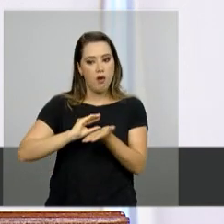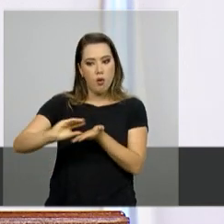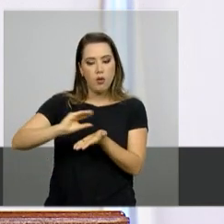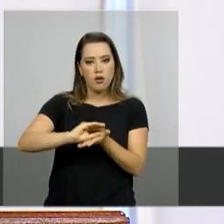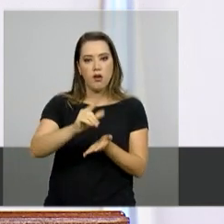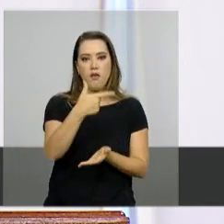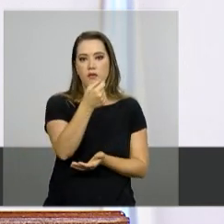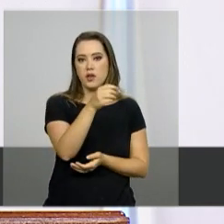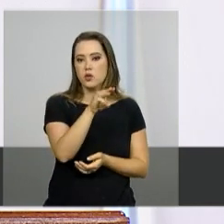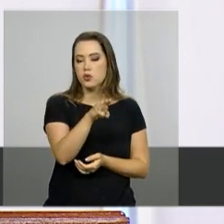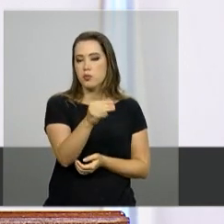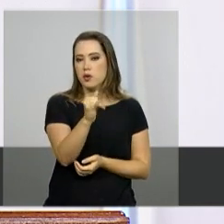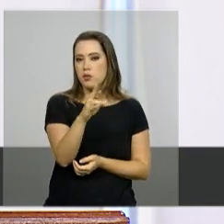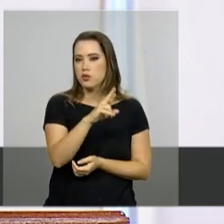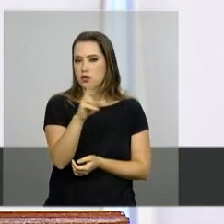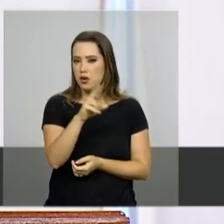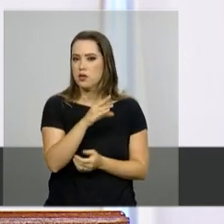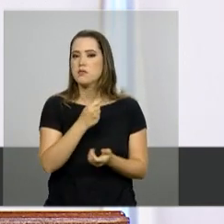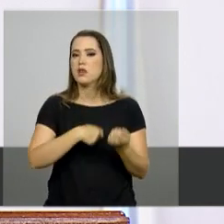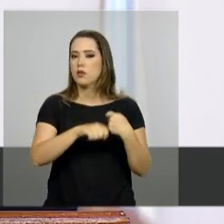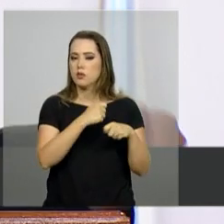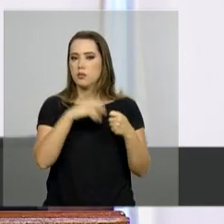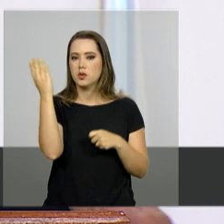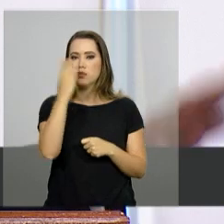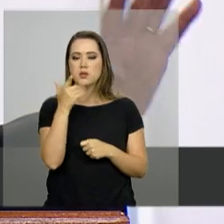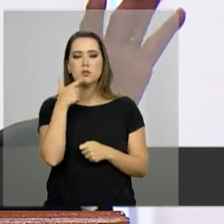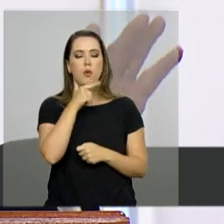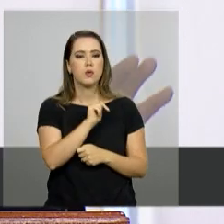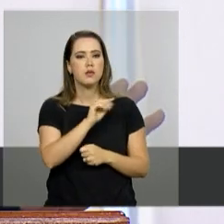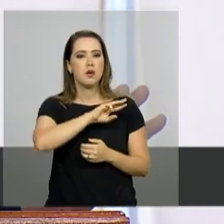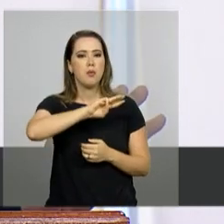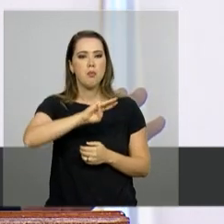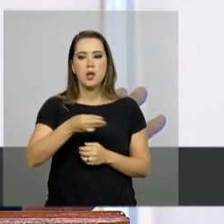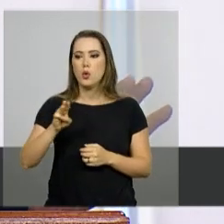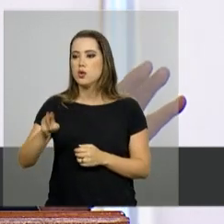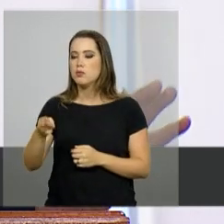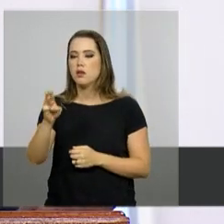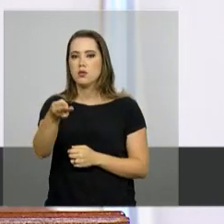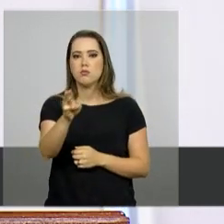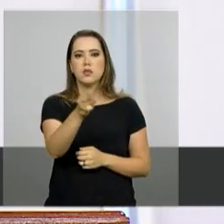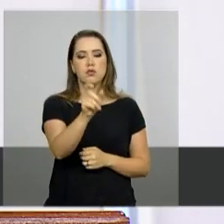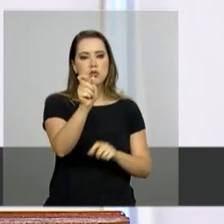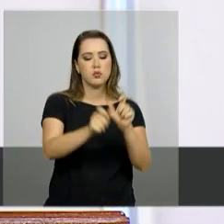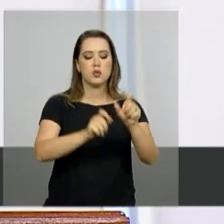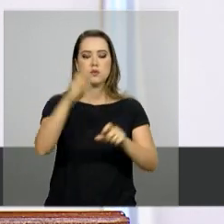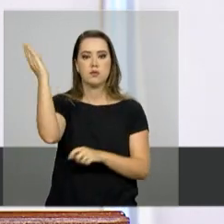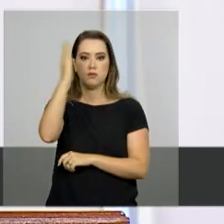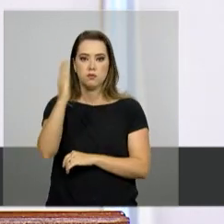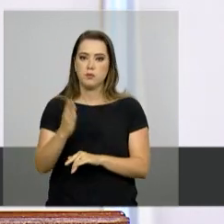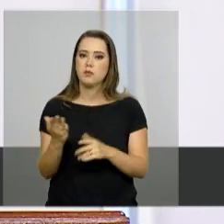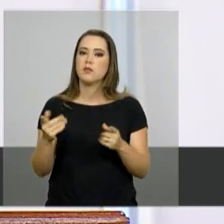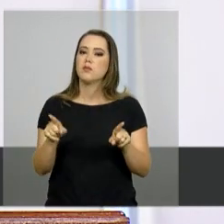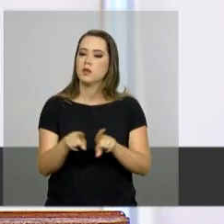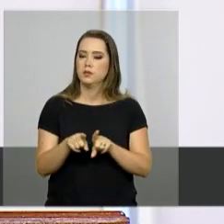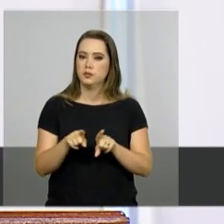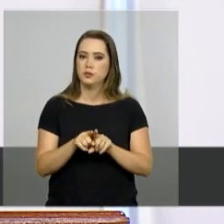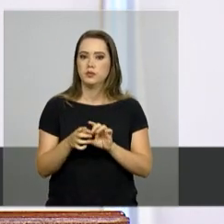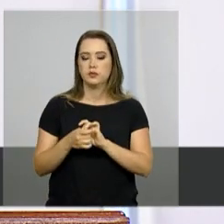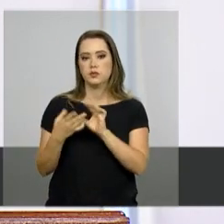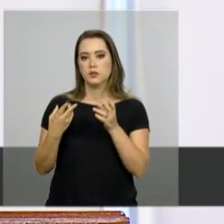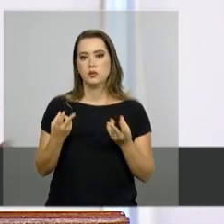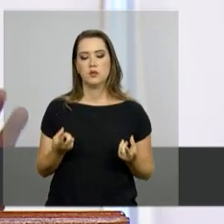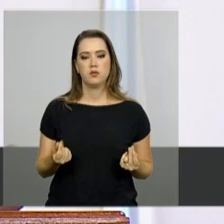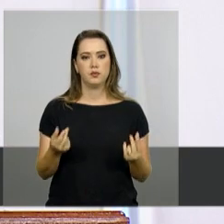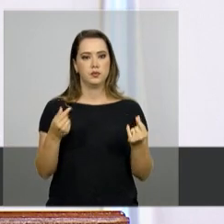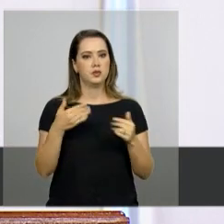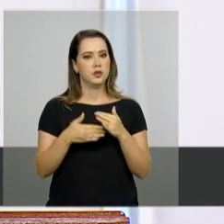bilhões na economia brasileira e vai alcançar também milhões de brasileiros de fora parte a a liberação que